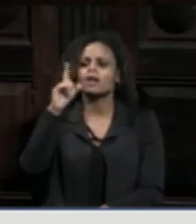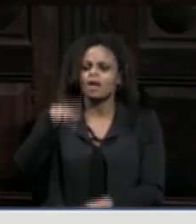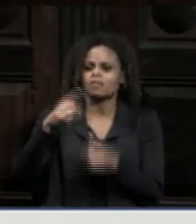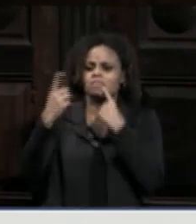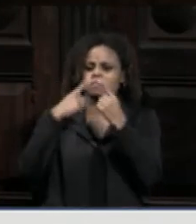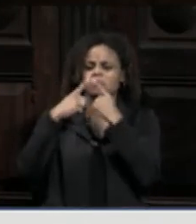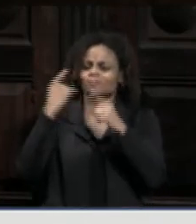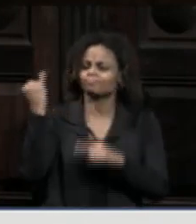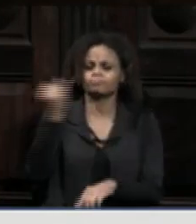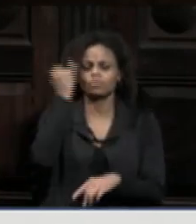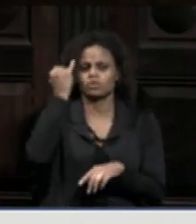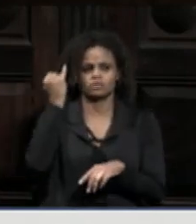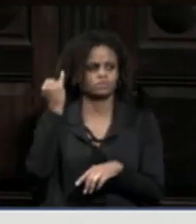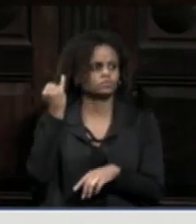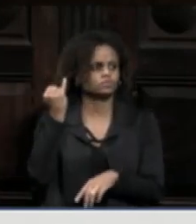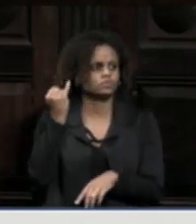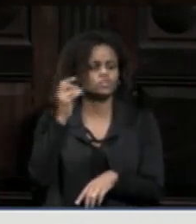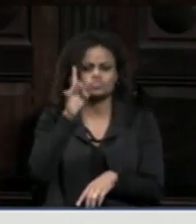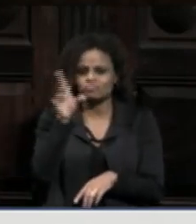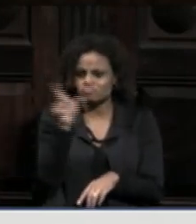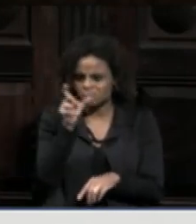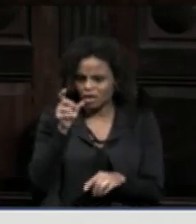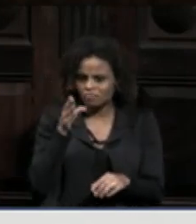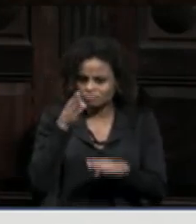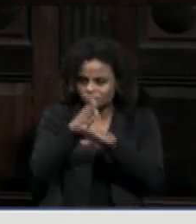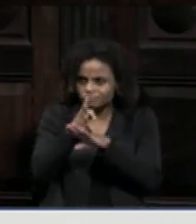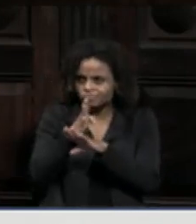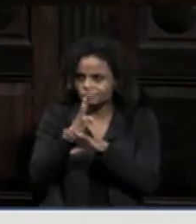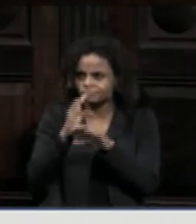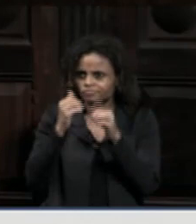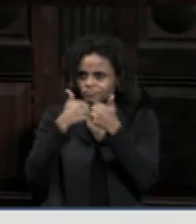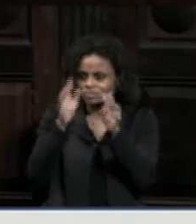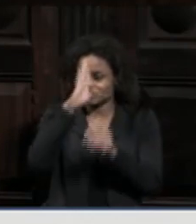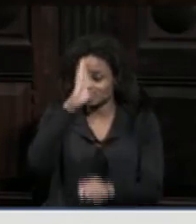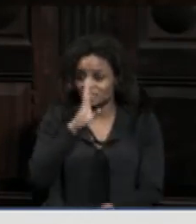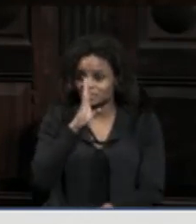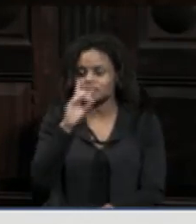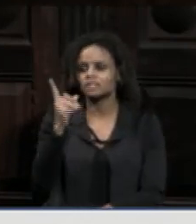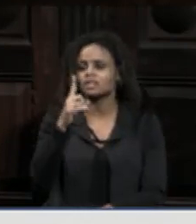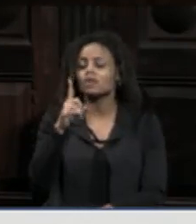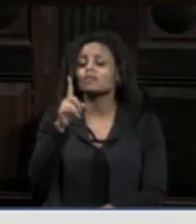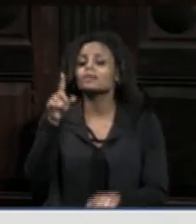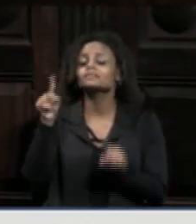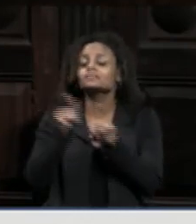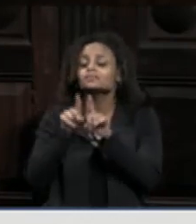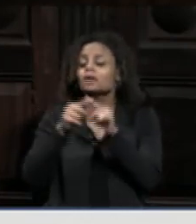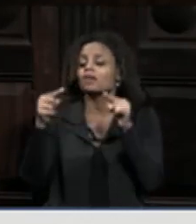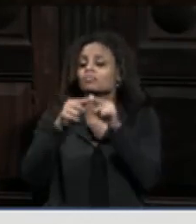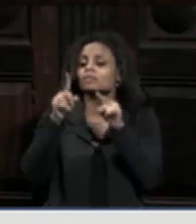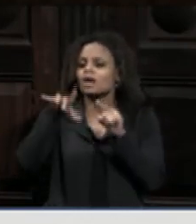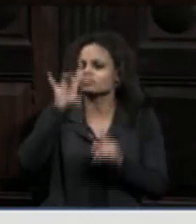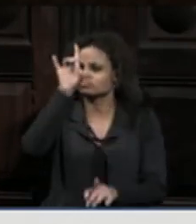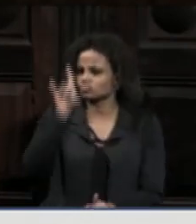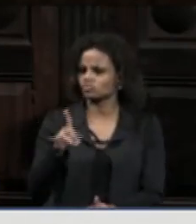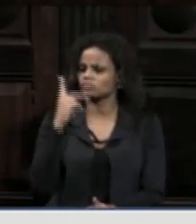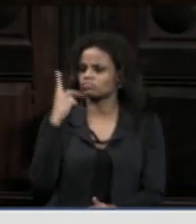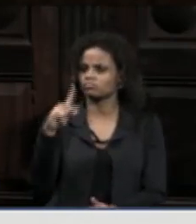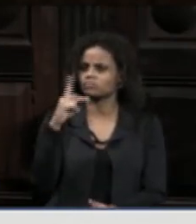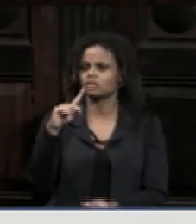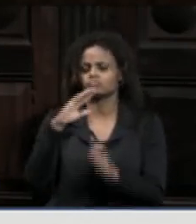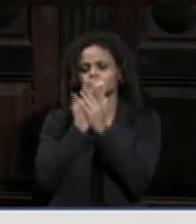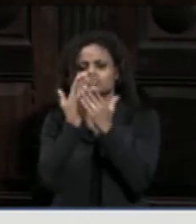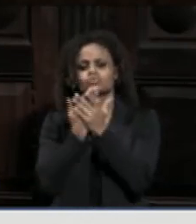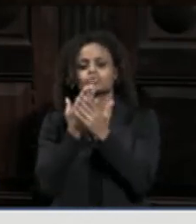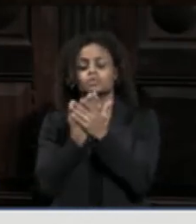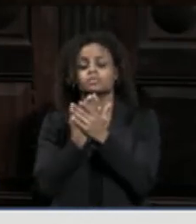sobre passe livre, mas é um debate fundamental sobre a garantia do direito à educação no Rio de Janeiro. Estudantes deixam de